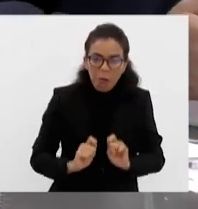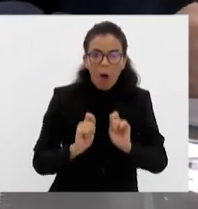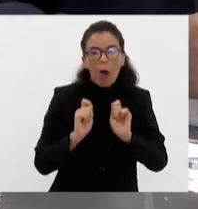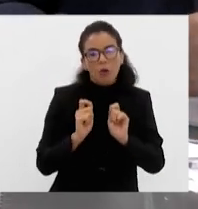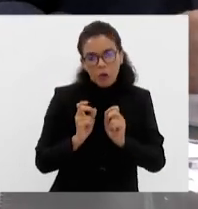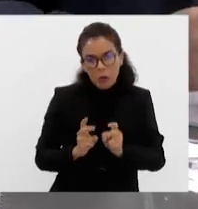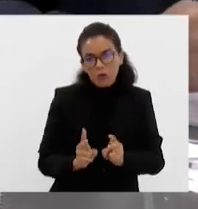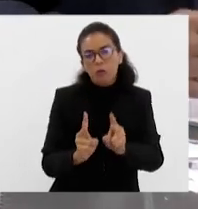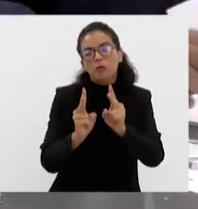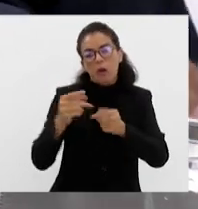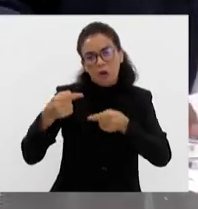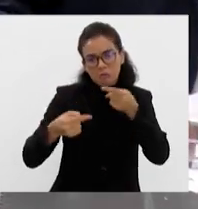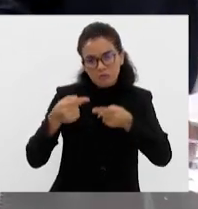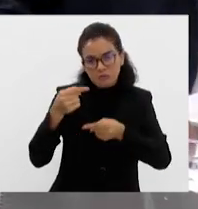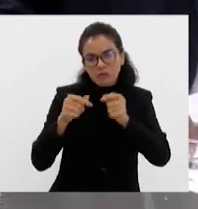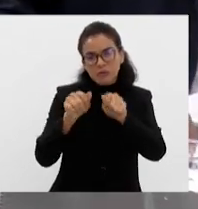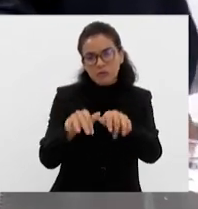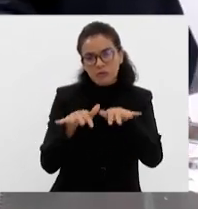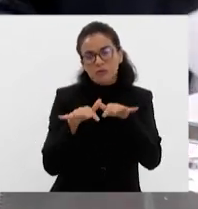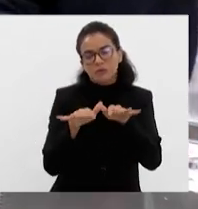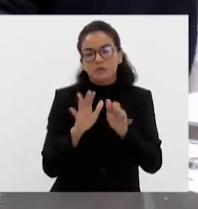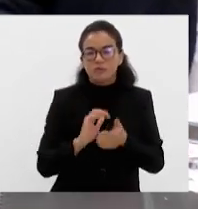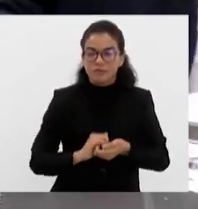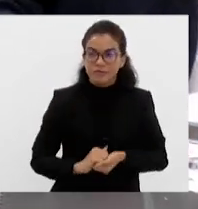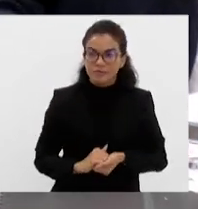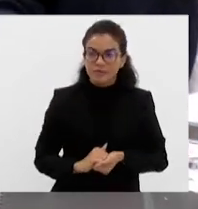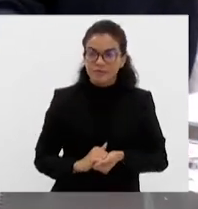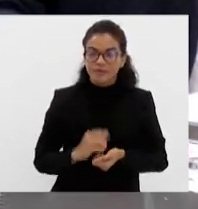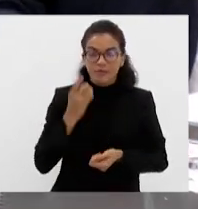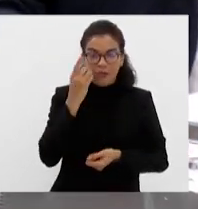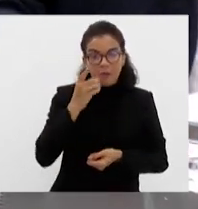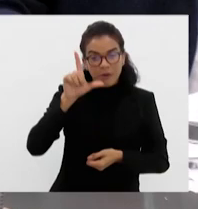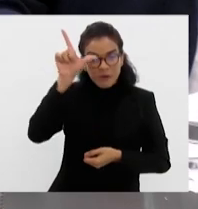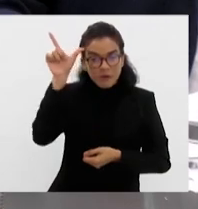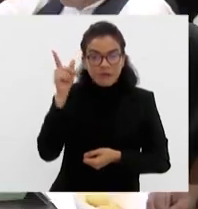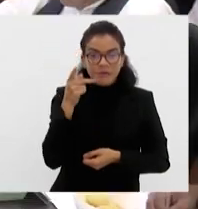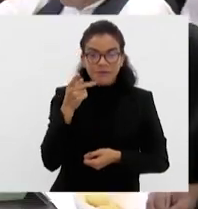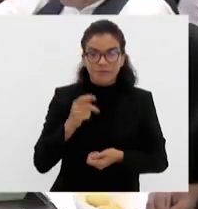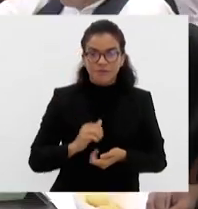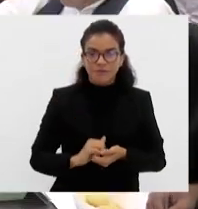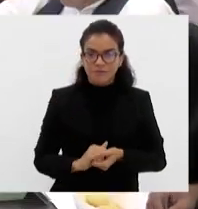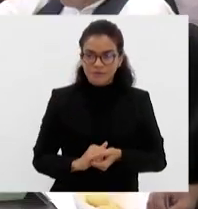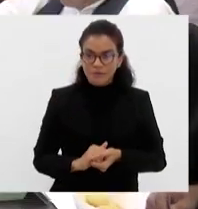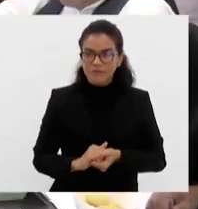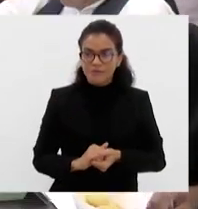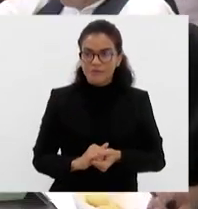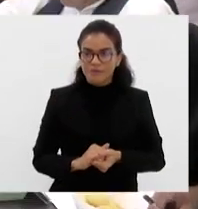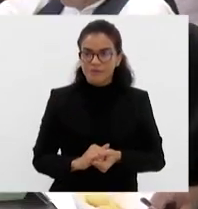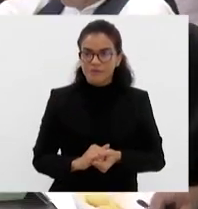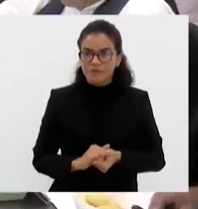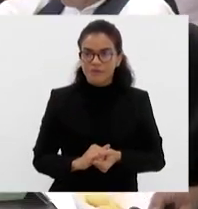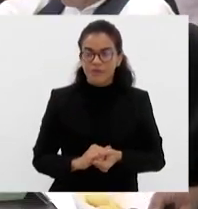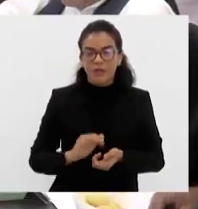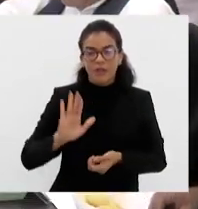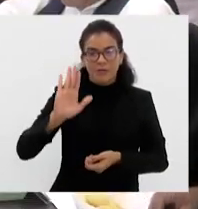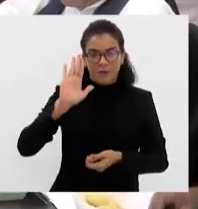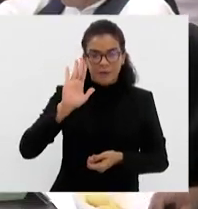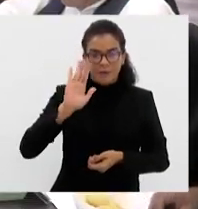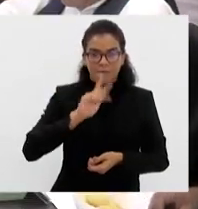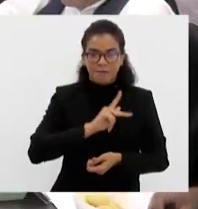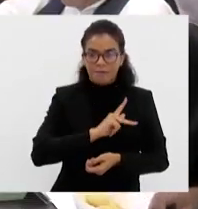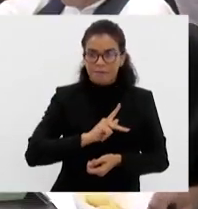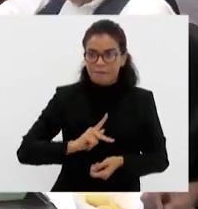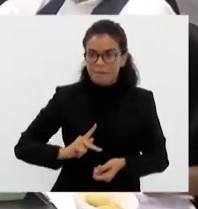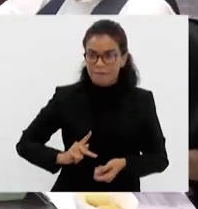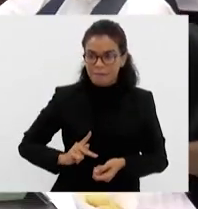de plenário em si. Então, vou passar a palavra para o deputado Luiz Paulo. O substitutivo não foi apresentado. Né? Não, é isso que a gente está fazendo agora. Presidente. Acatando